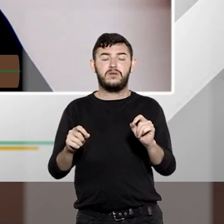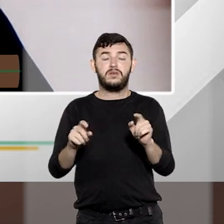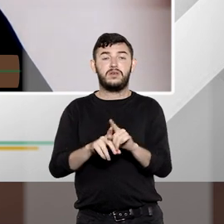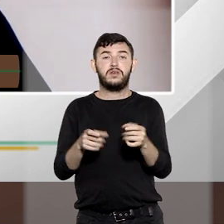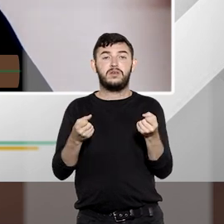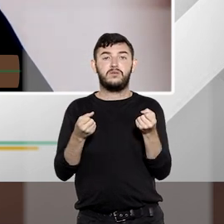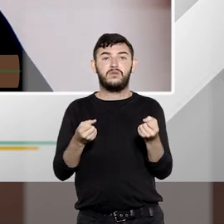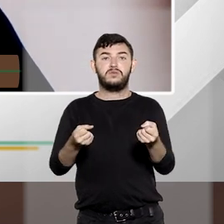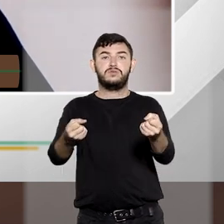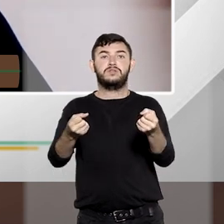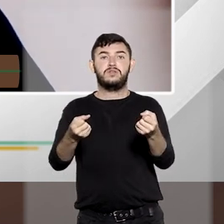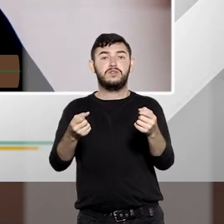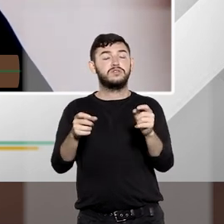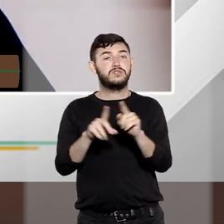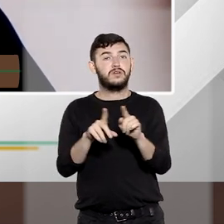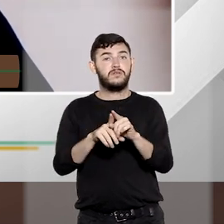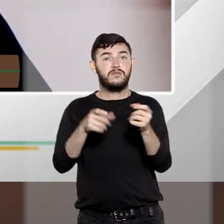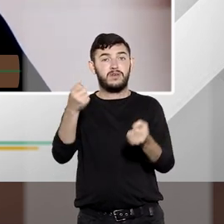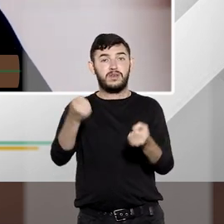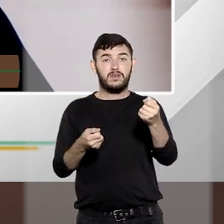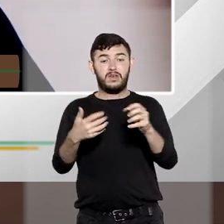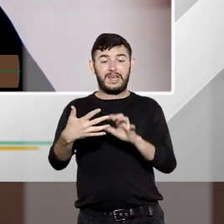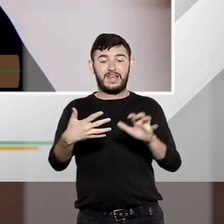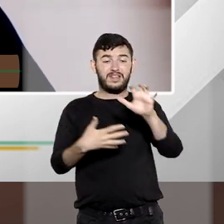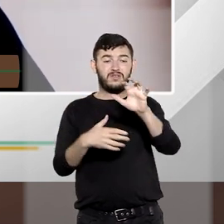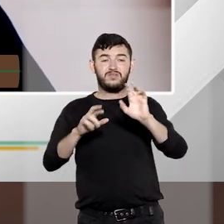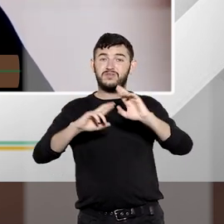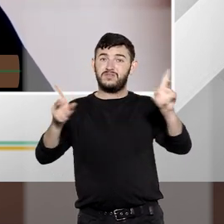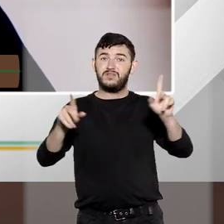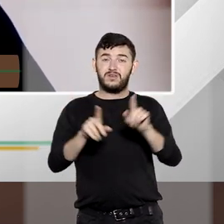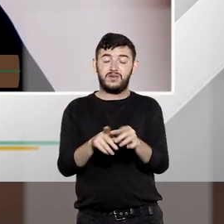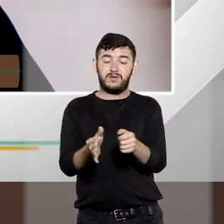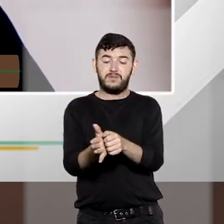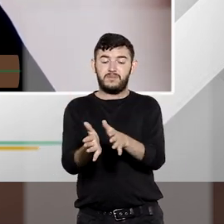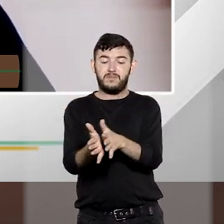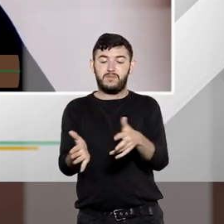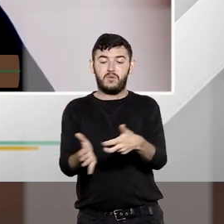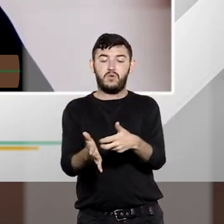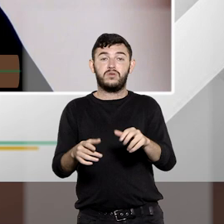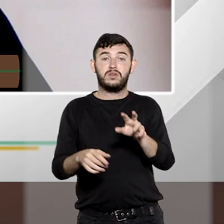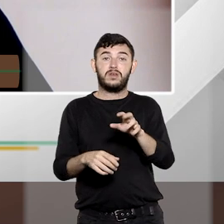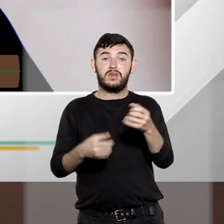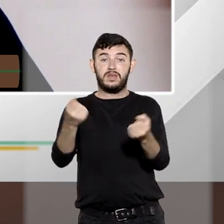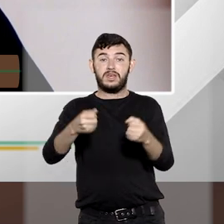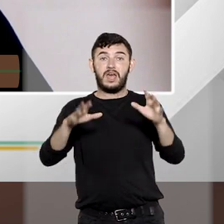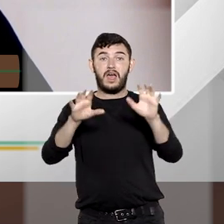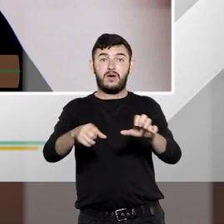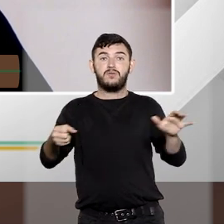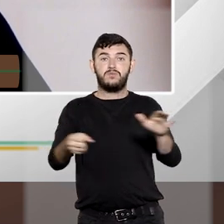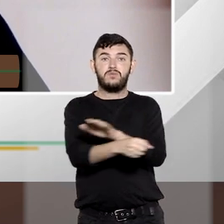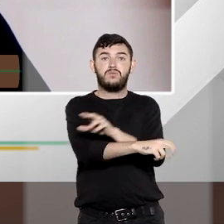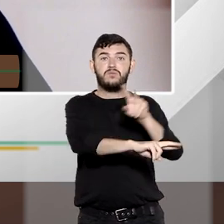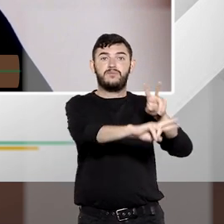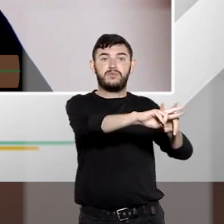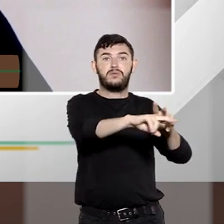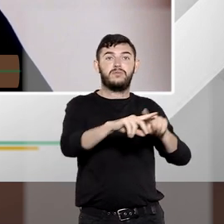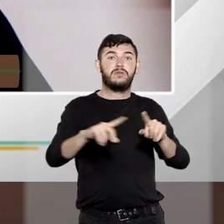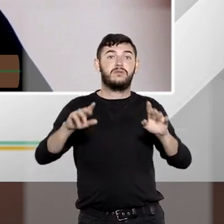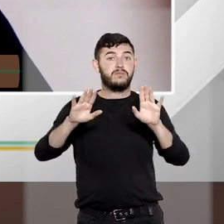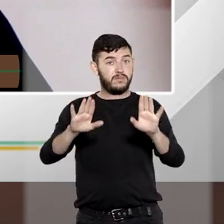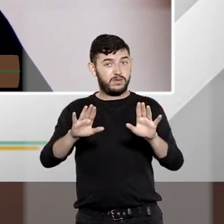permissão para dirigir de categoria diferente. Então, é pena de multa e retenção do veículo. Então, como a